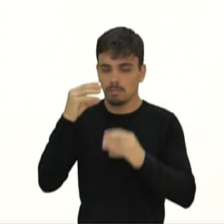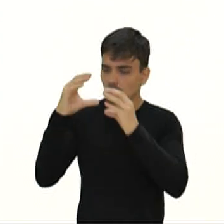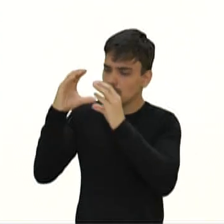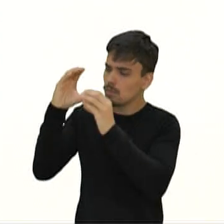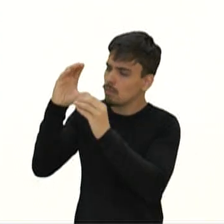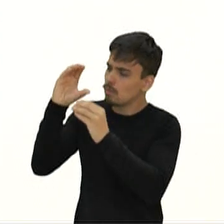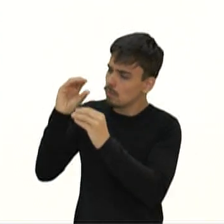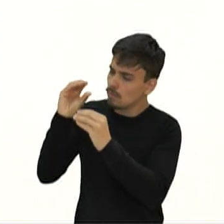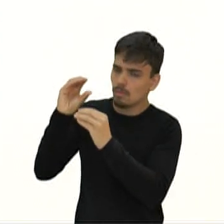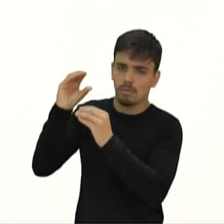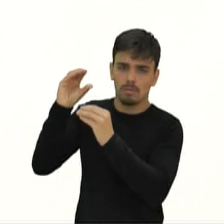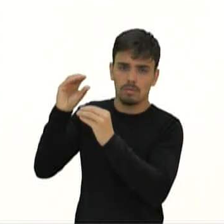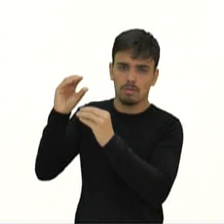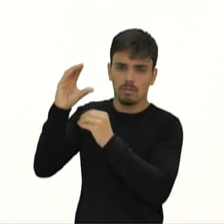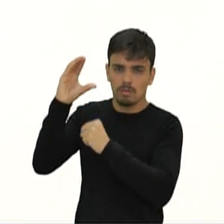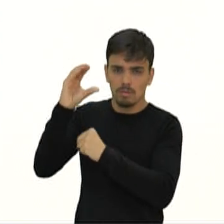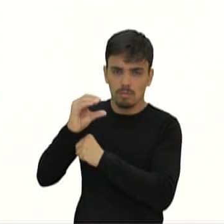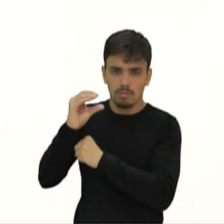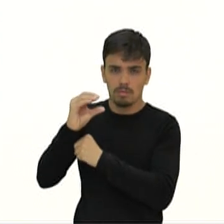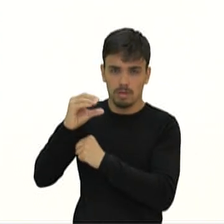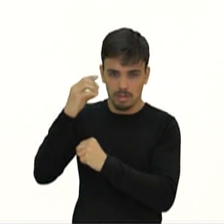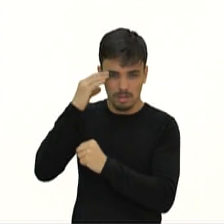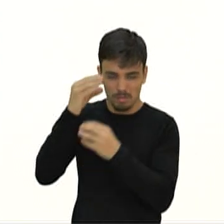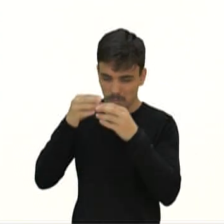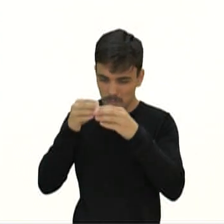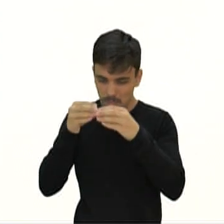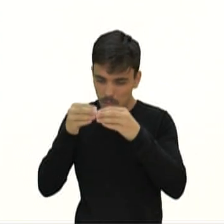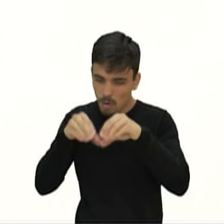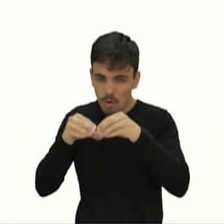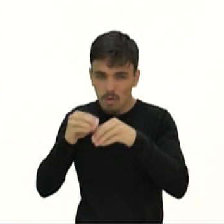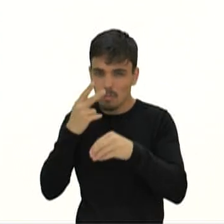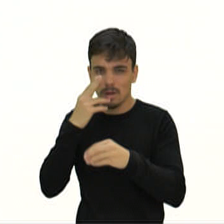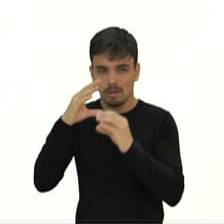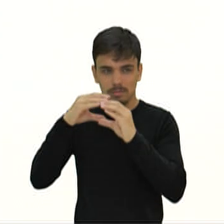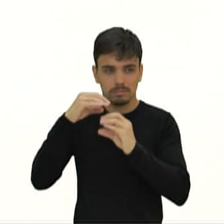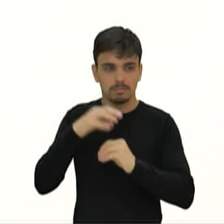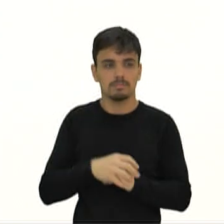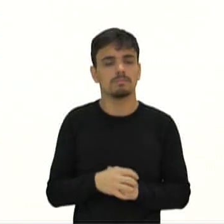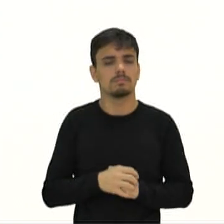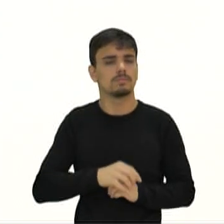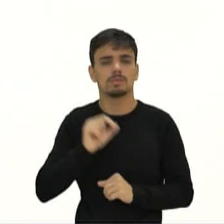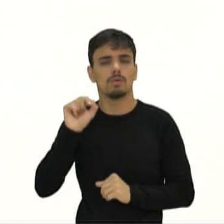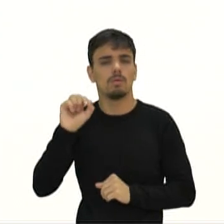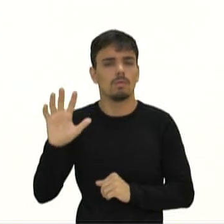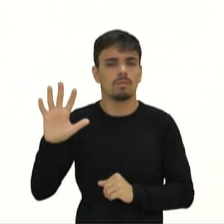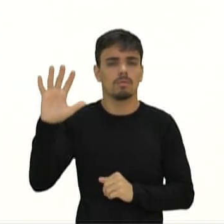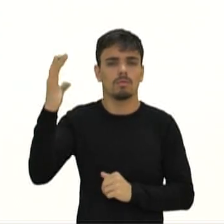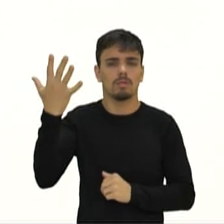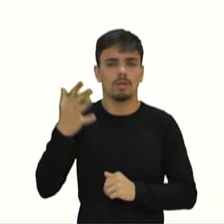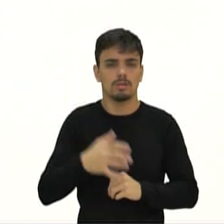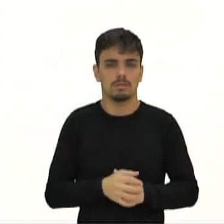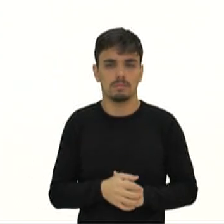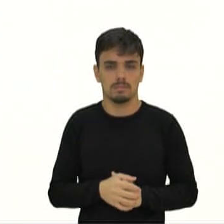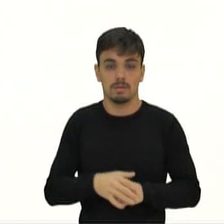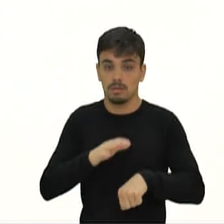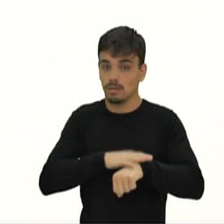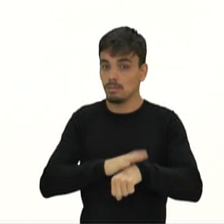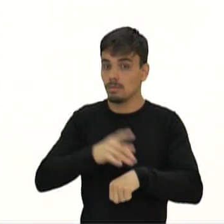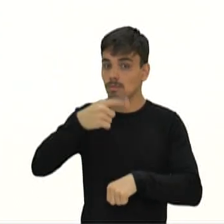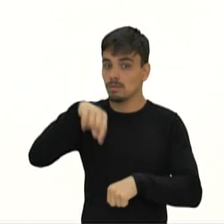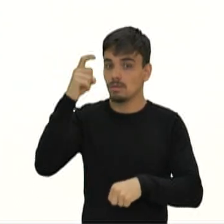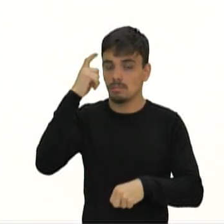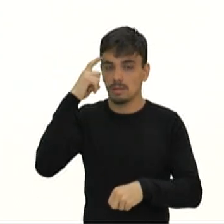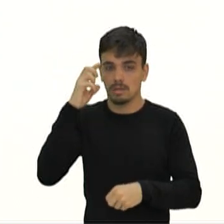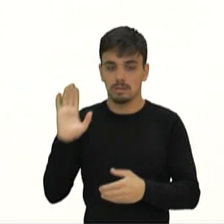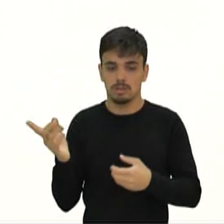com um formato mais parecido assim com o de um ovo, vamos dizer assim. Então, que tipo de situação isso pode causar de transtorno? Um tempinho para vocês